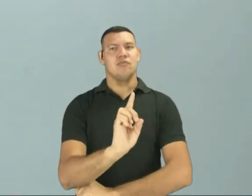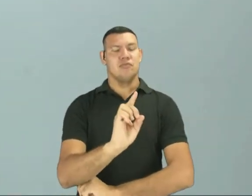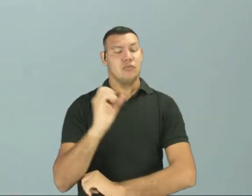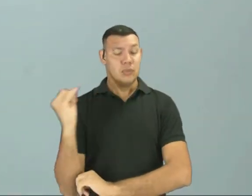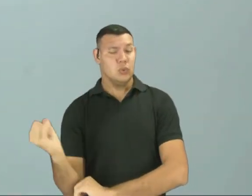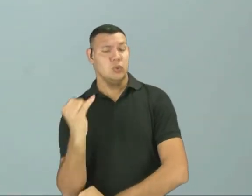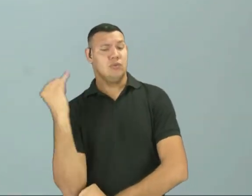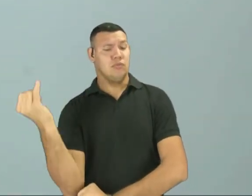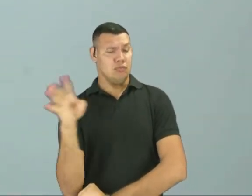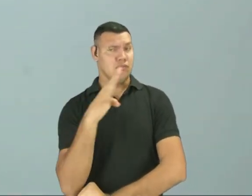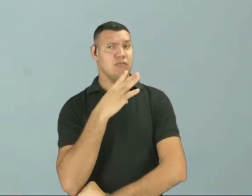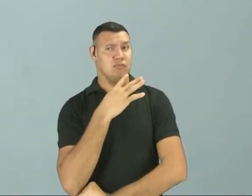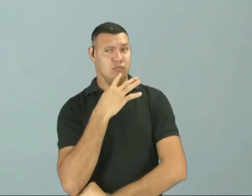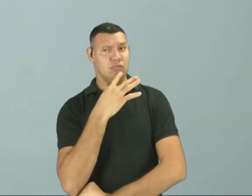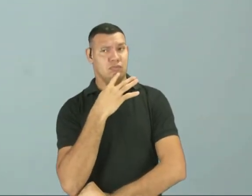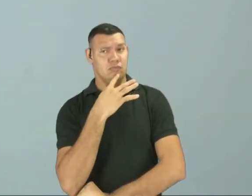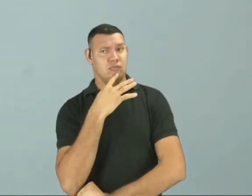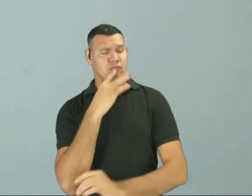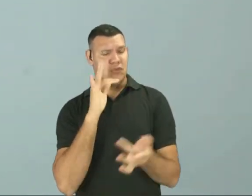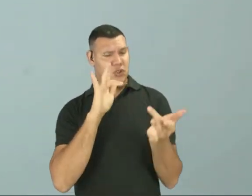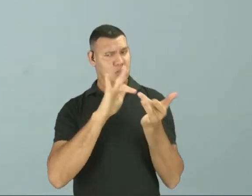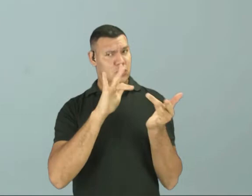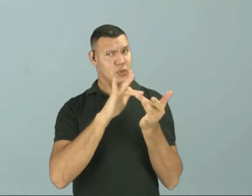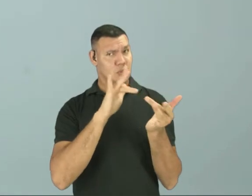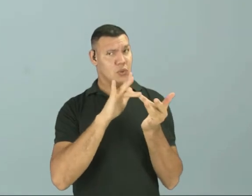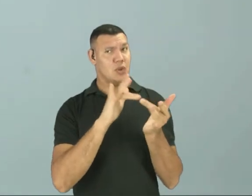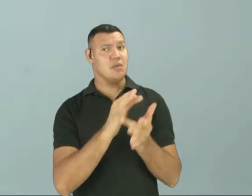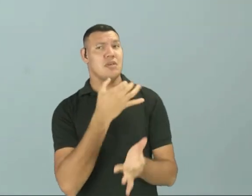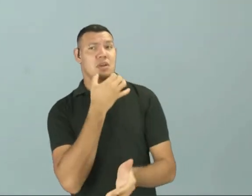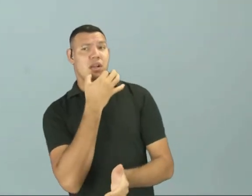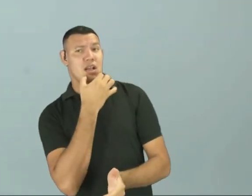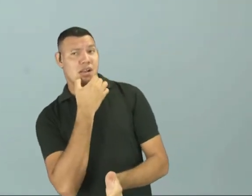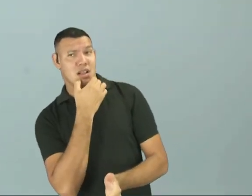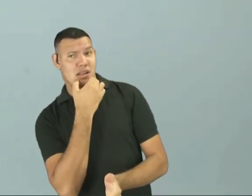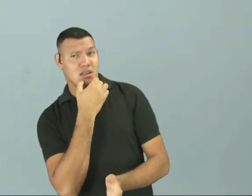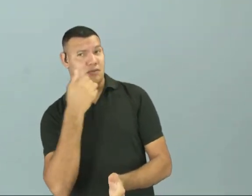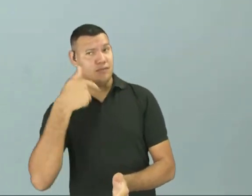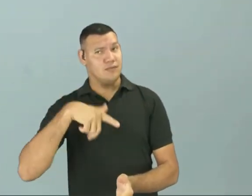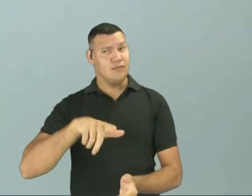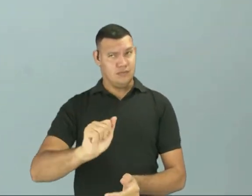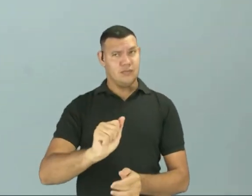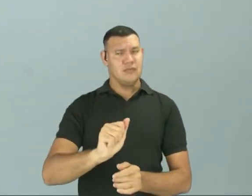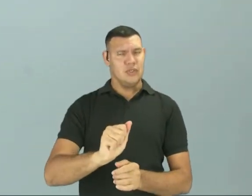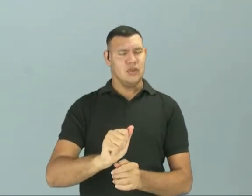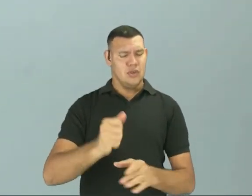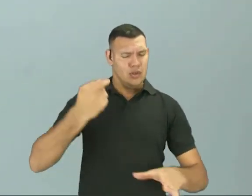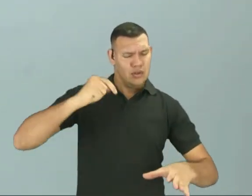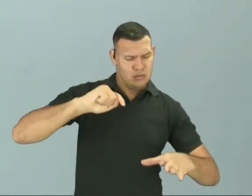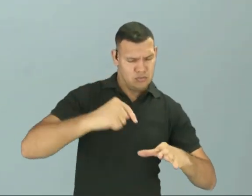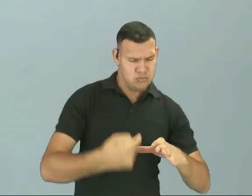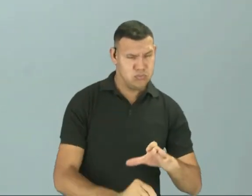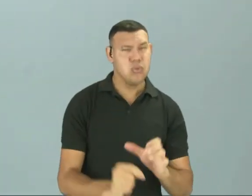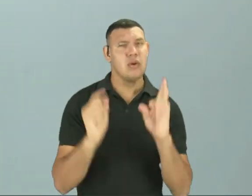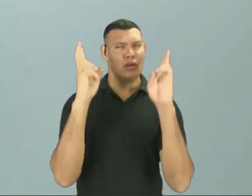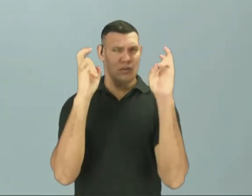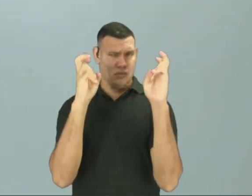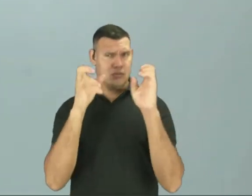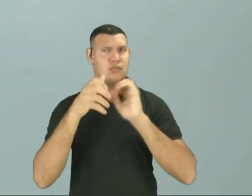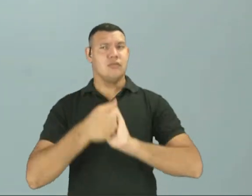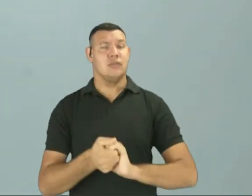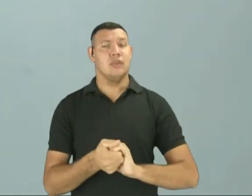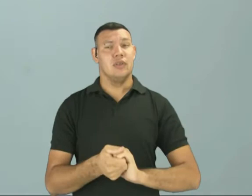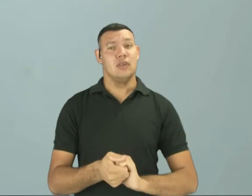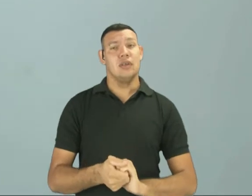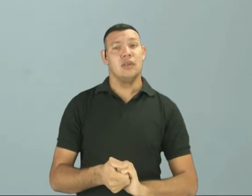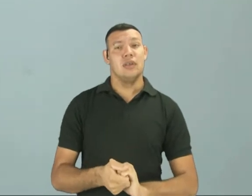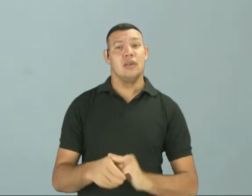você conhecer realmente, é ter o contato com a língua inglesa e conhecer o assunto mais a fundo. Geralmente o gerúndio e o